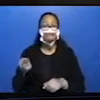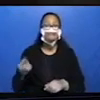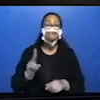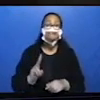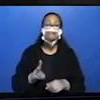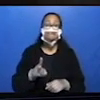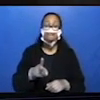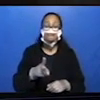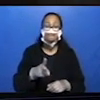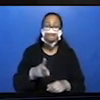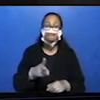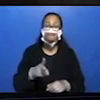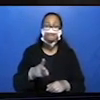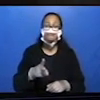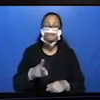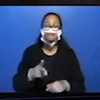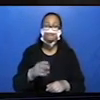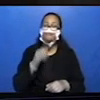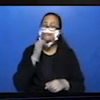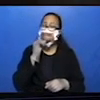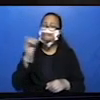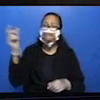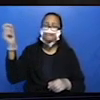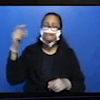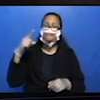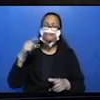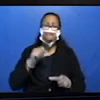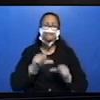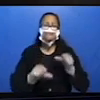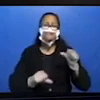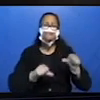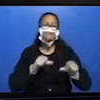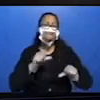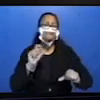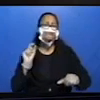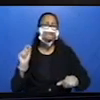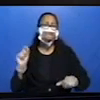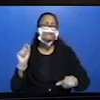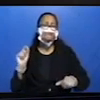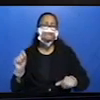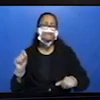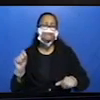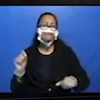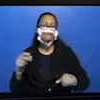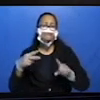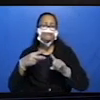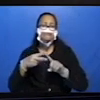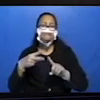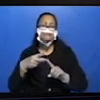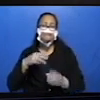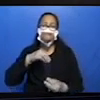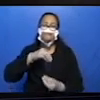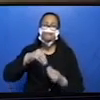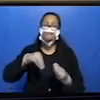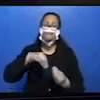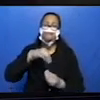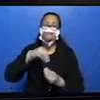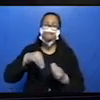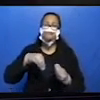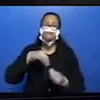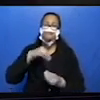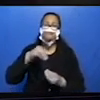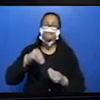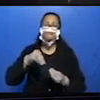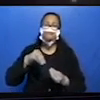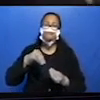a energia solar para transformar. O que ela transforma? São 2 substâncias.